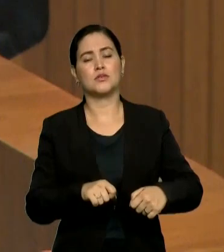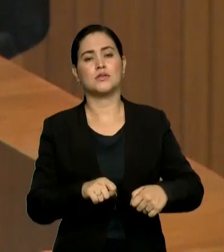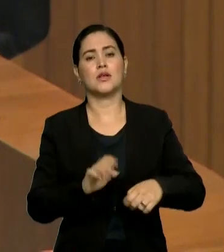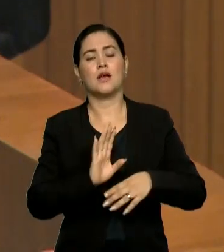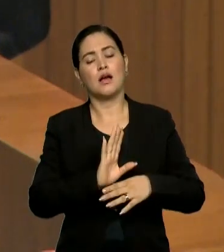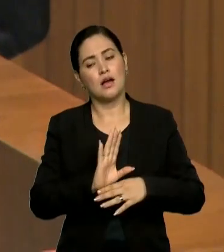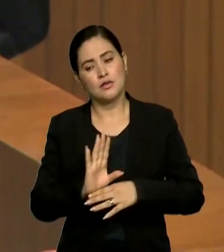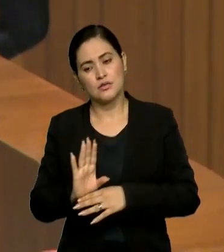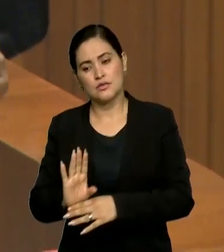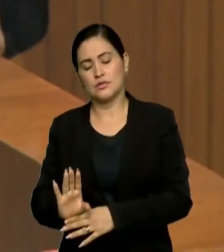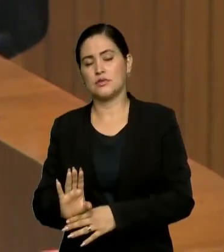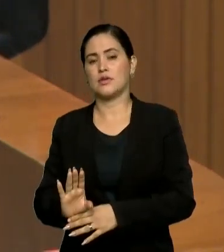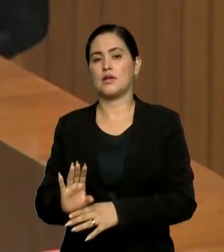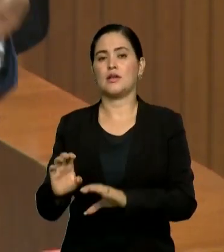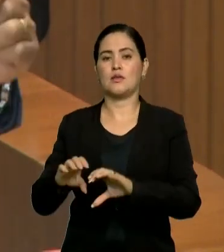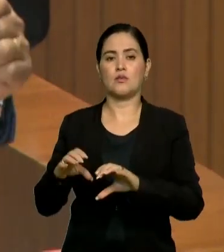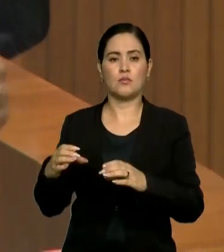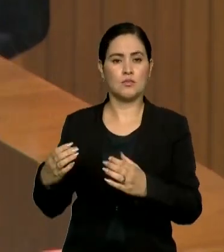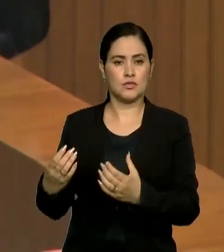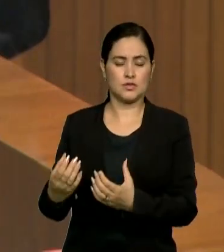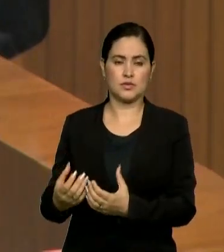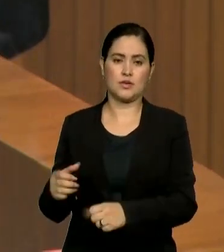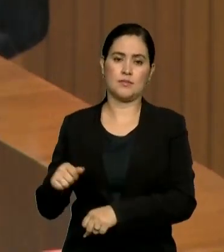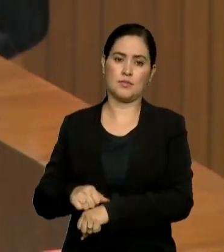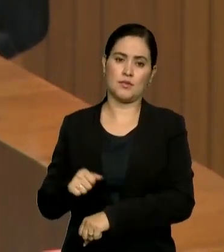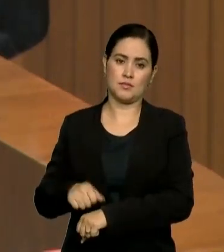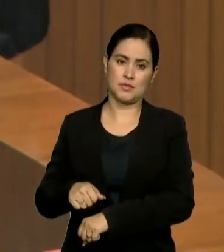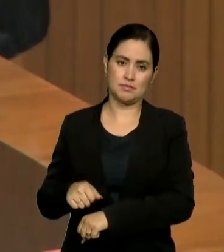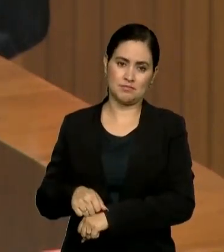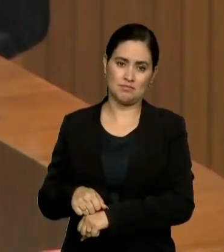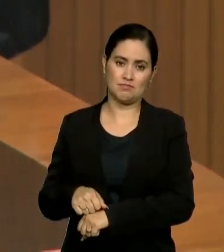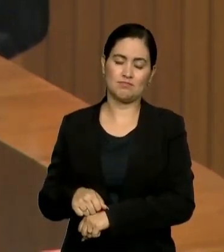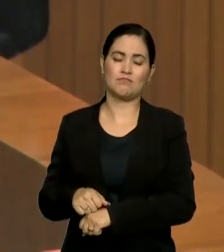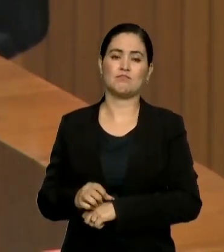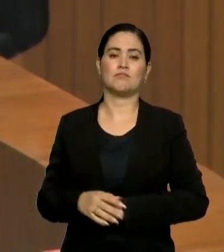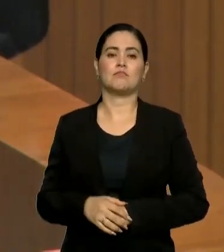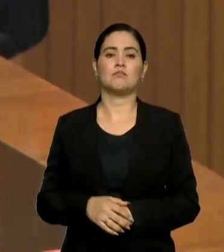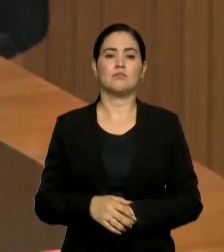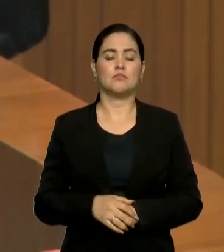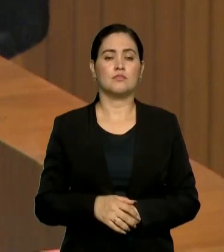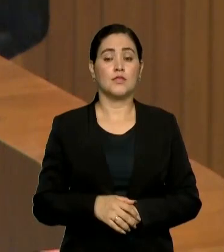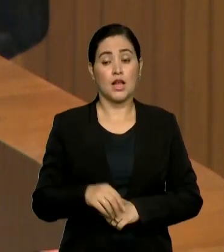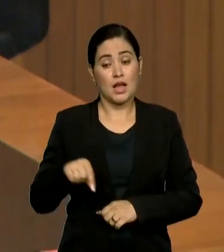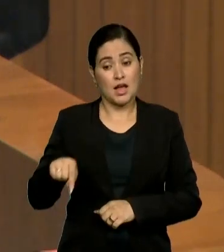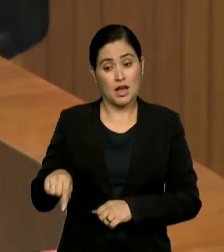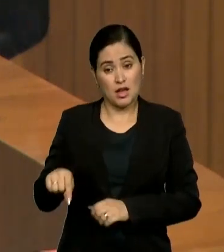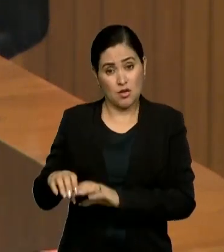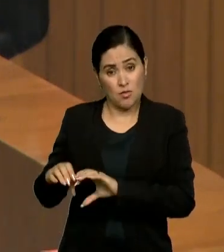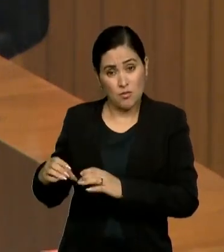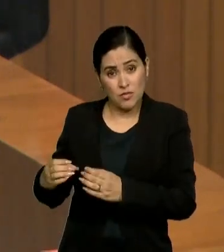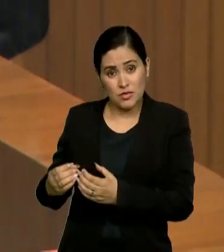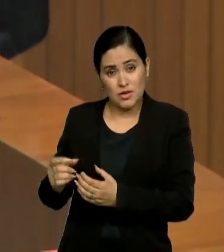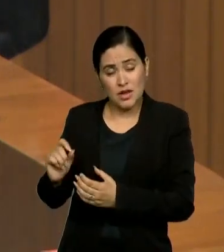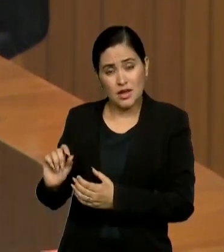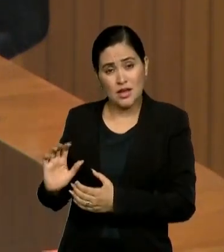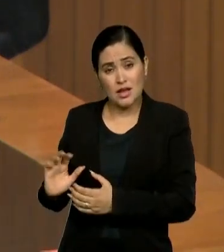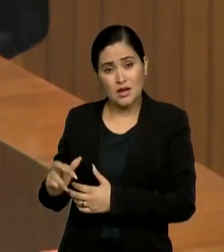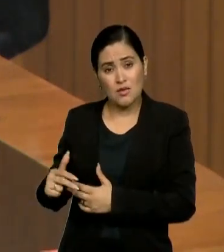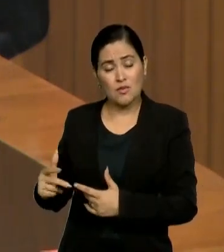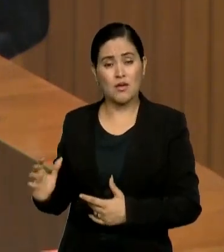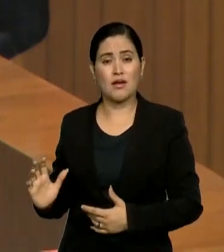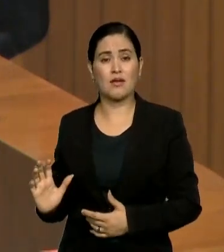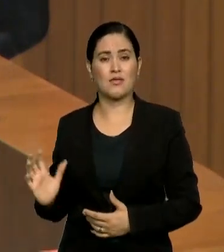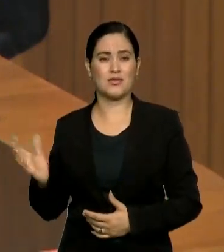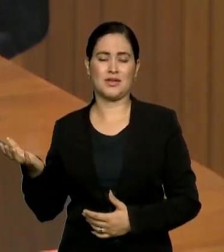ajudar as nossas comunidades mais carentes. É nas comunidades que as coisas acontecem, é nas comunidades que a gente sabe das